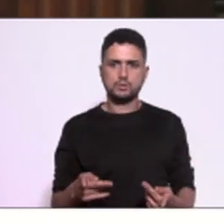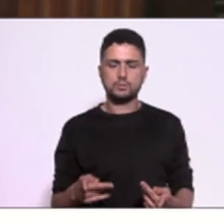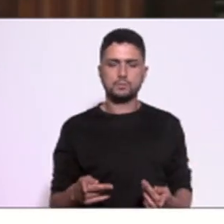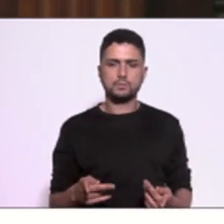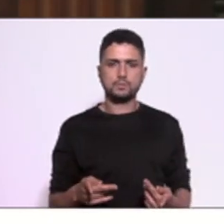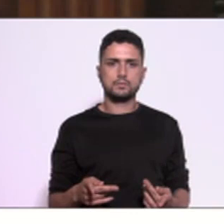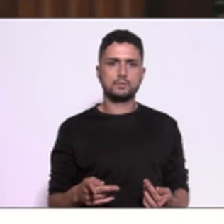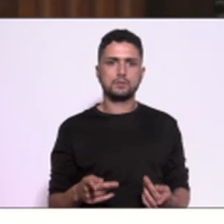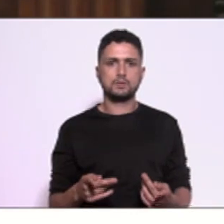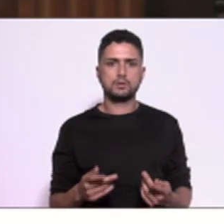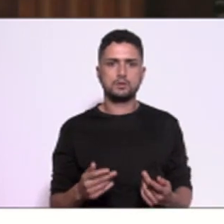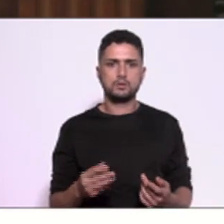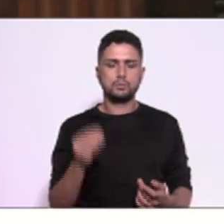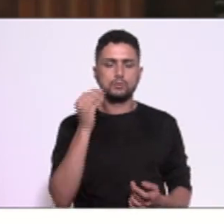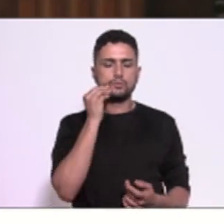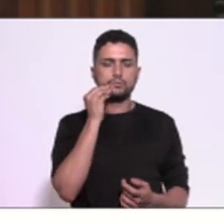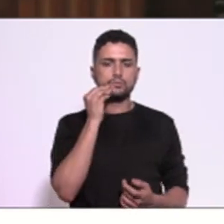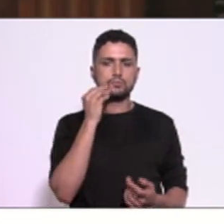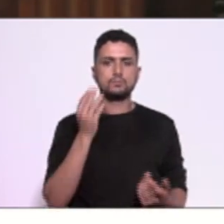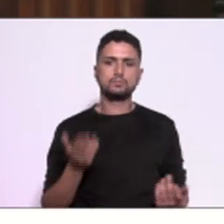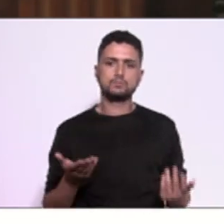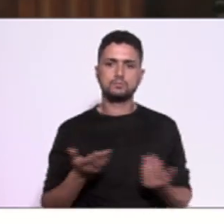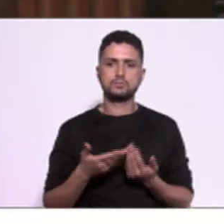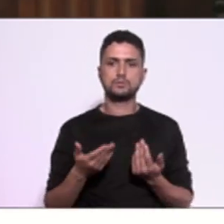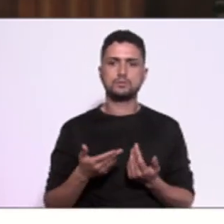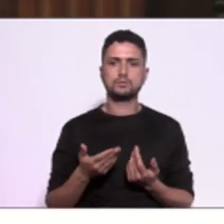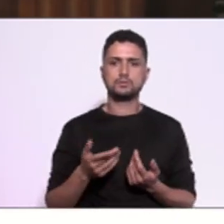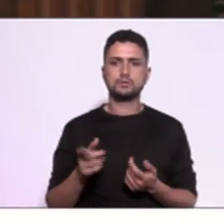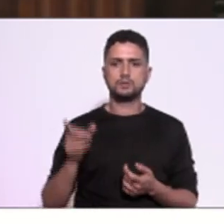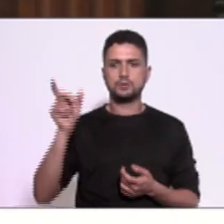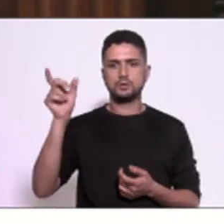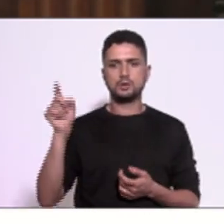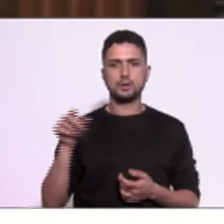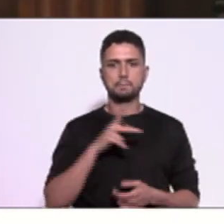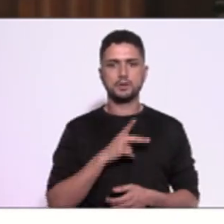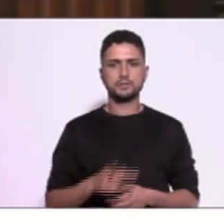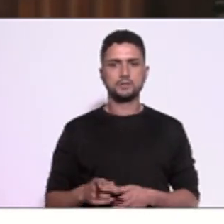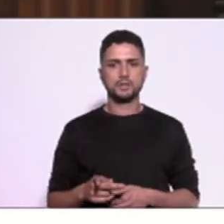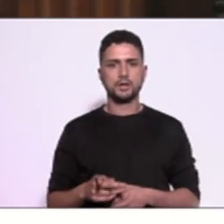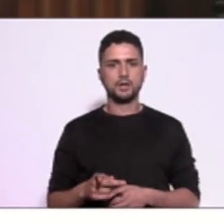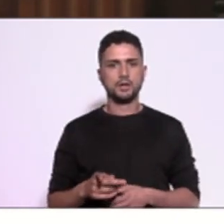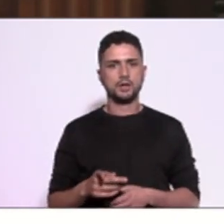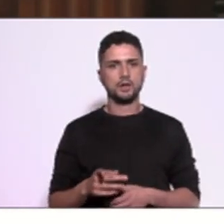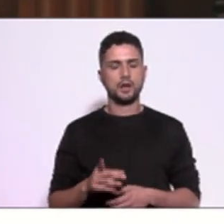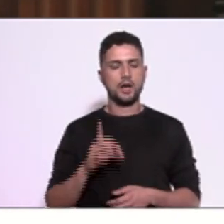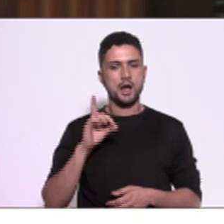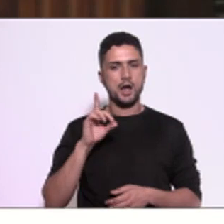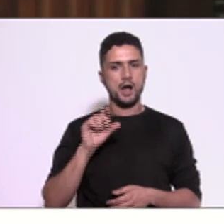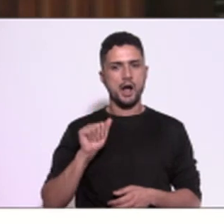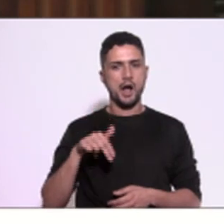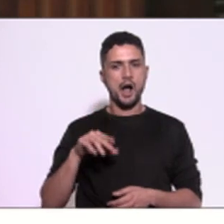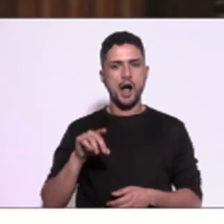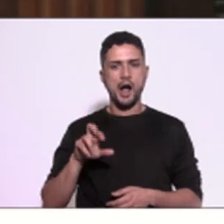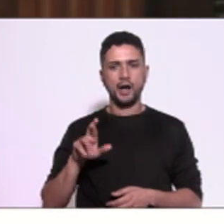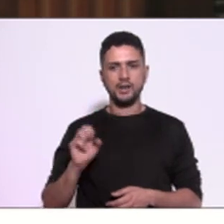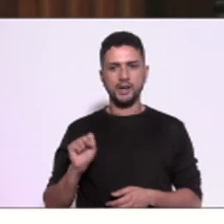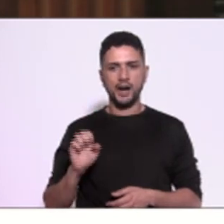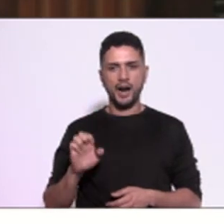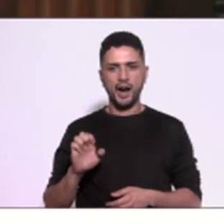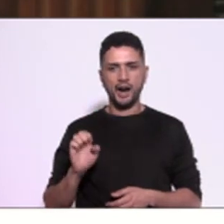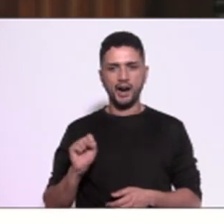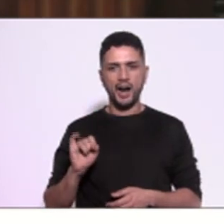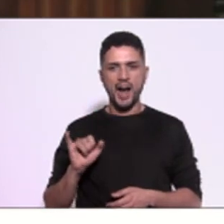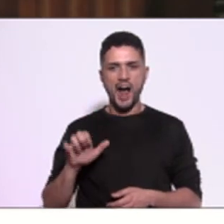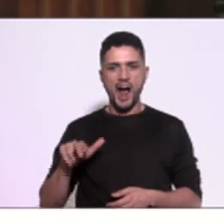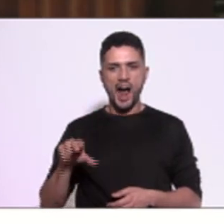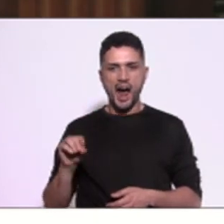foi dada ao ser convidado aqui pelo presidente da Assembleia Legislativa, o deputado André Siciliano, que é um apaixonado